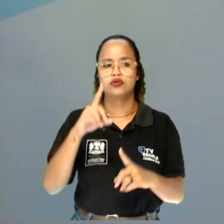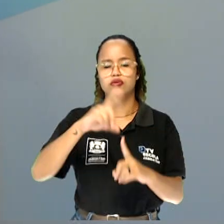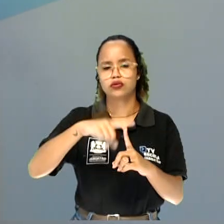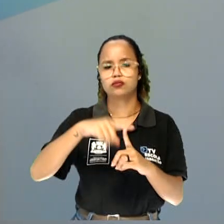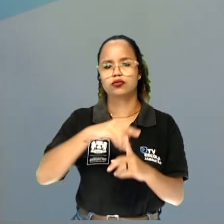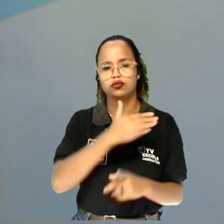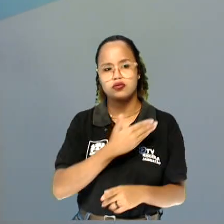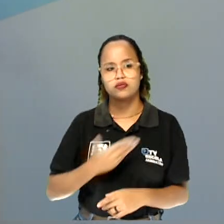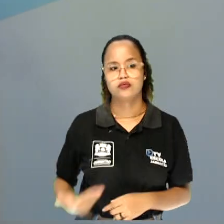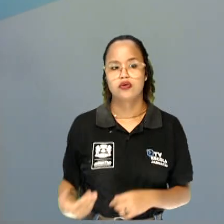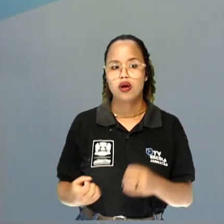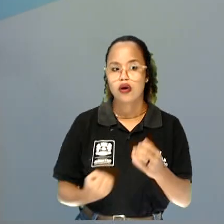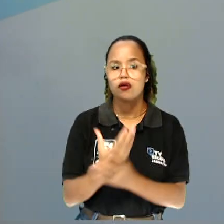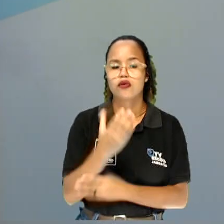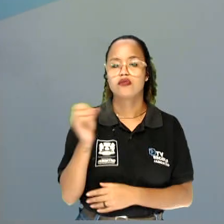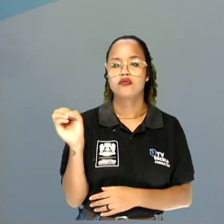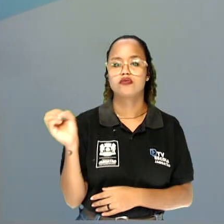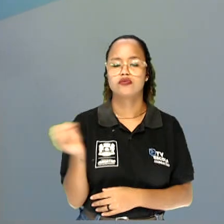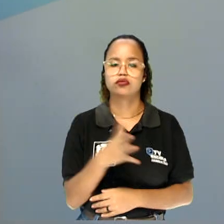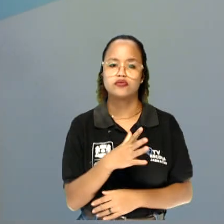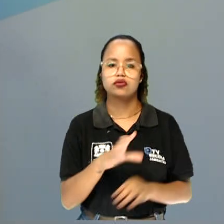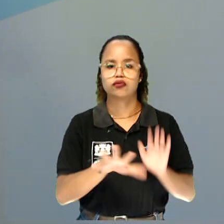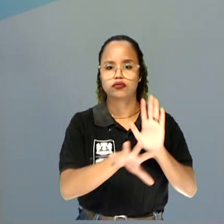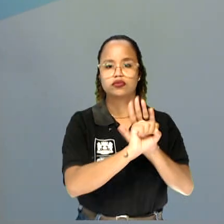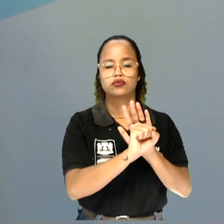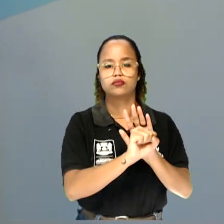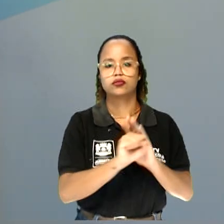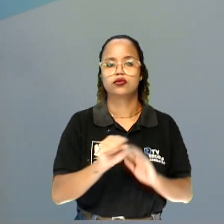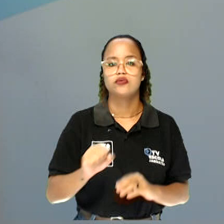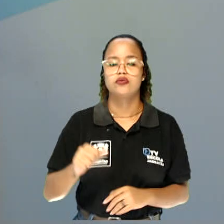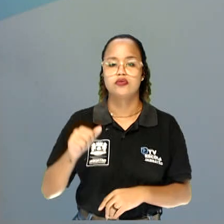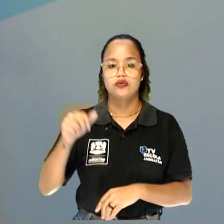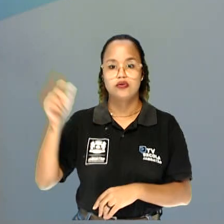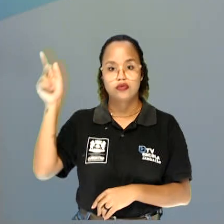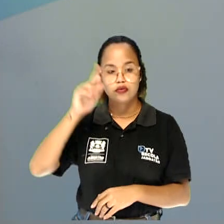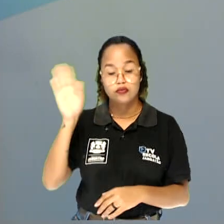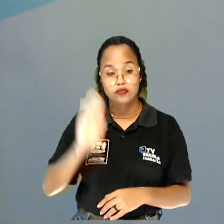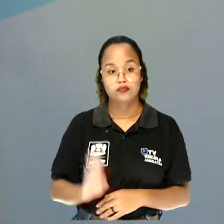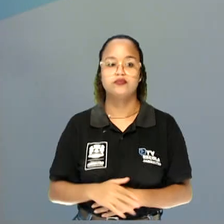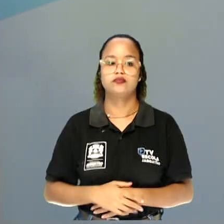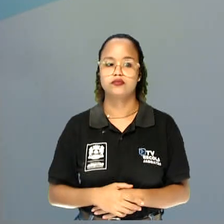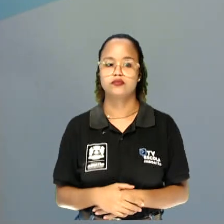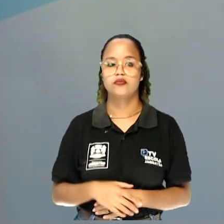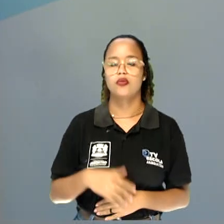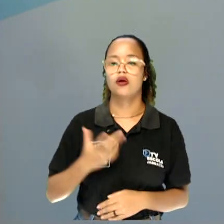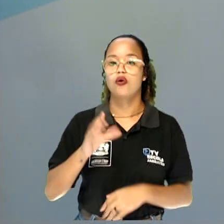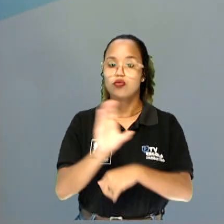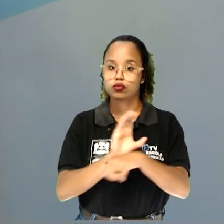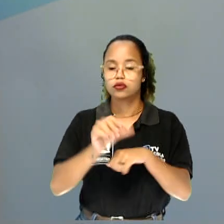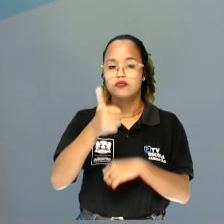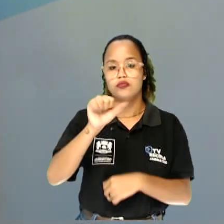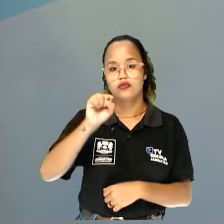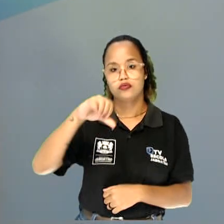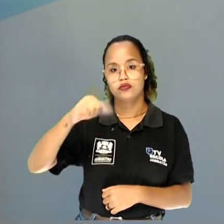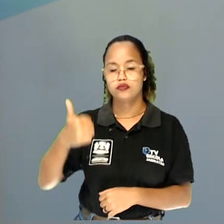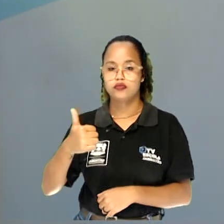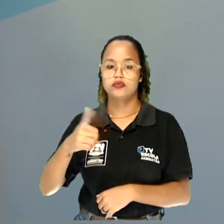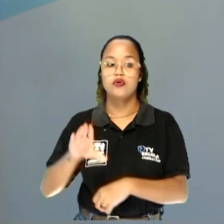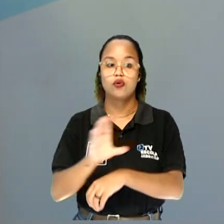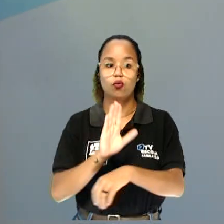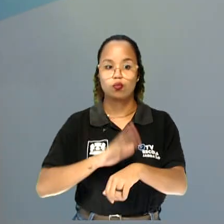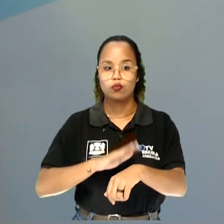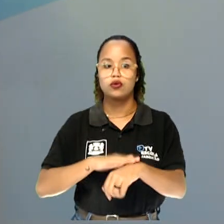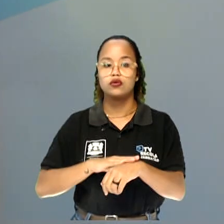república, criação de novos símbolos nacionais, a promulgação da Constituição de 1891 e o período da República da